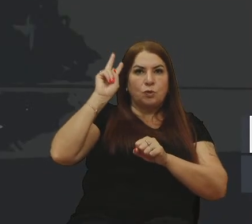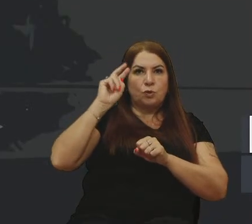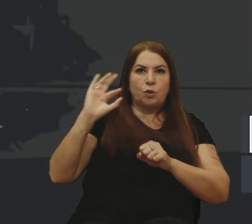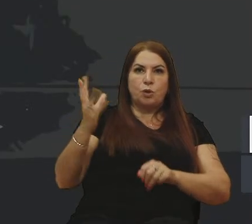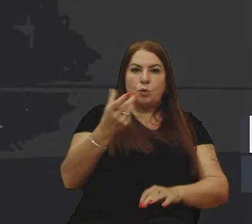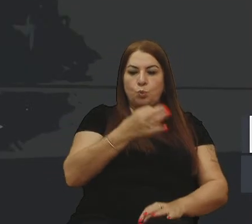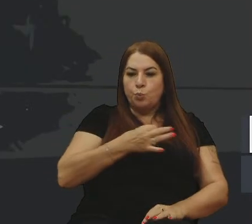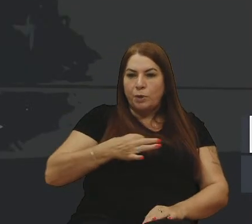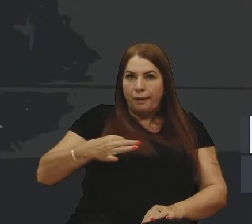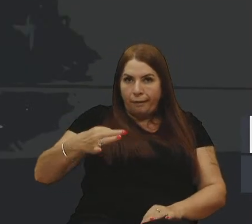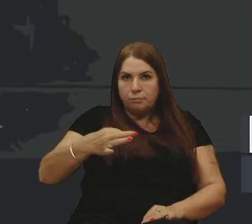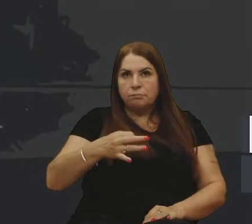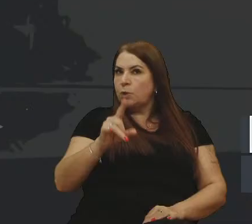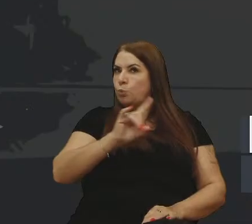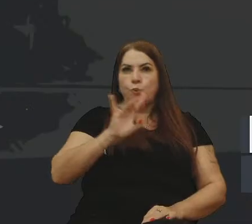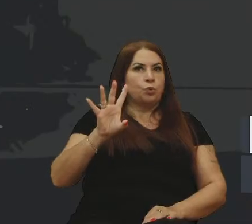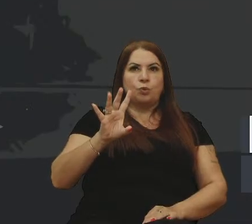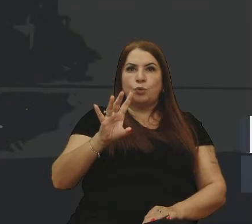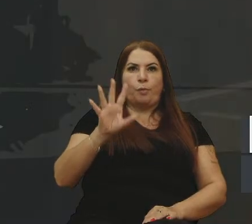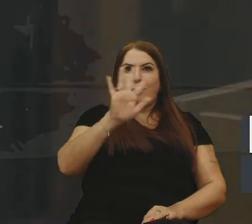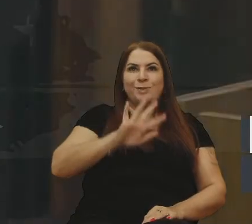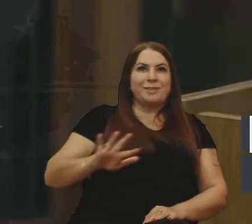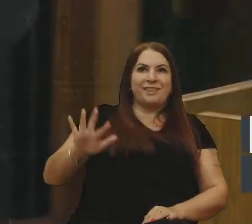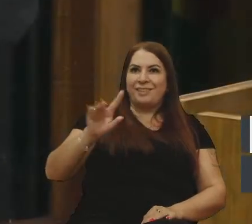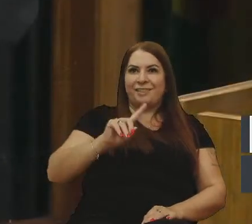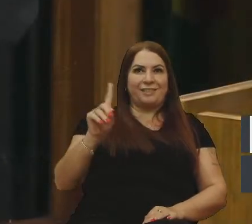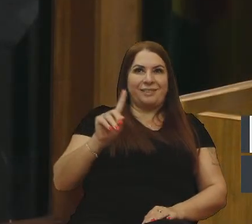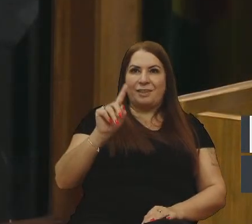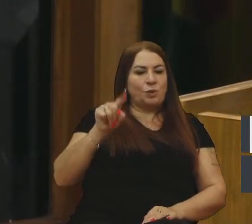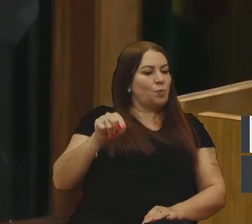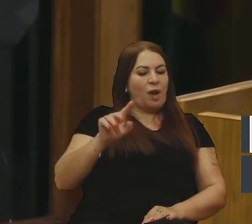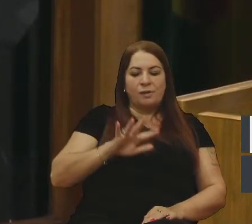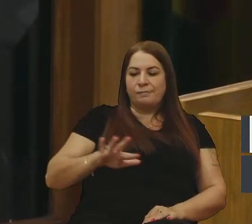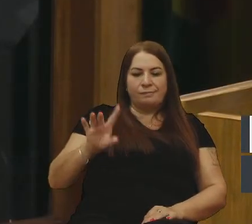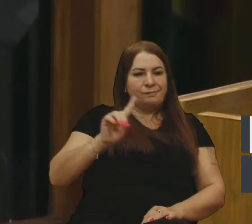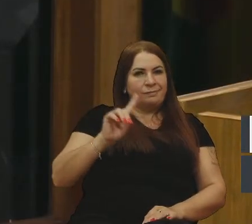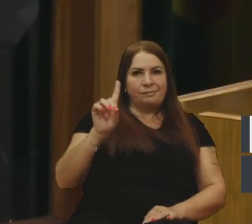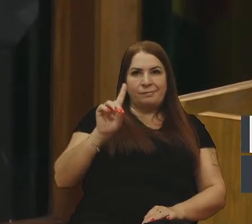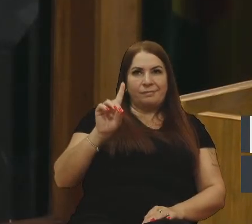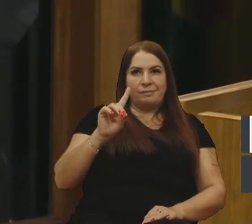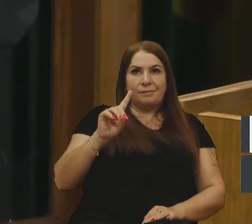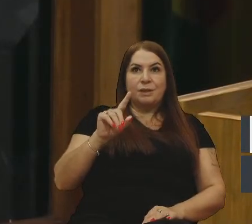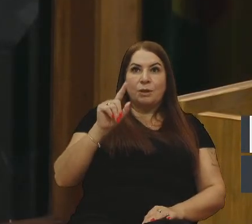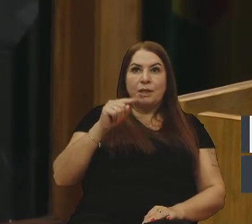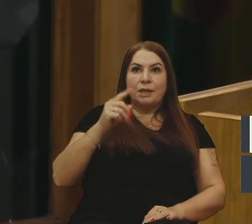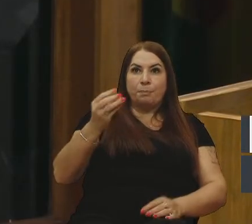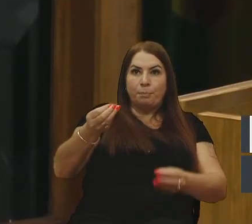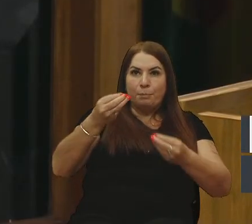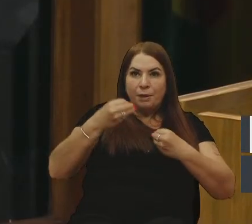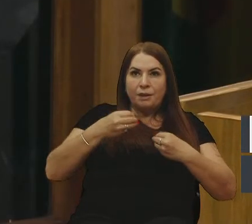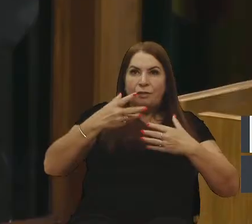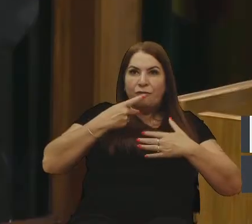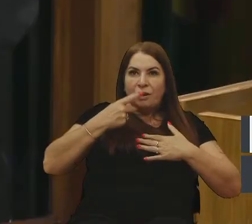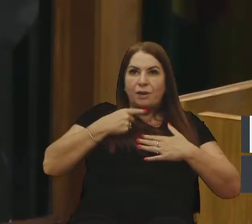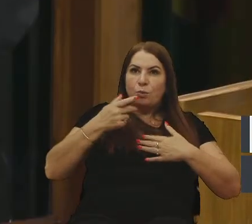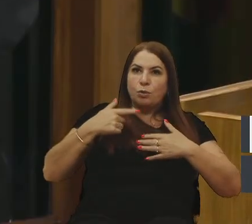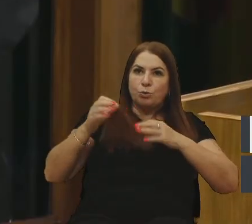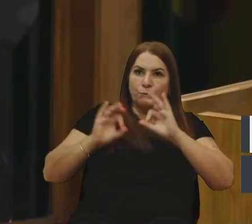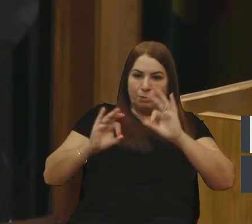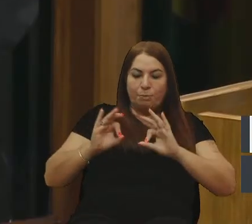Grãos. Não é sobre o cenário. Não é sobre o cenário. É sobre quem me deu a palavra e o quanto eu estou